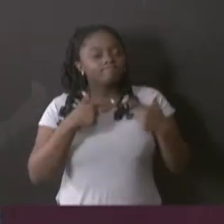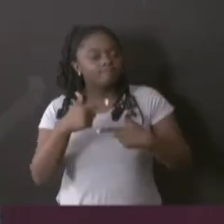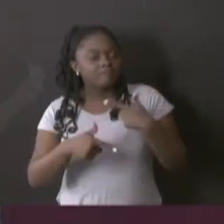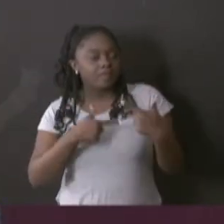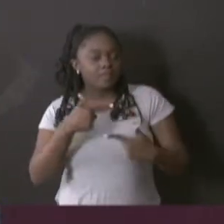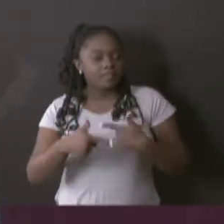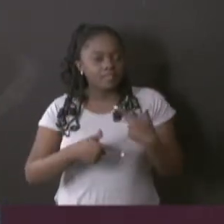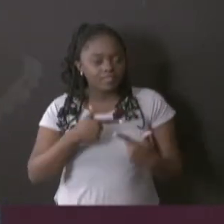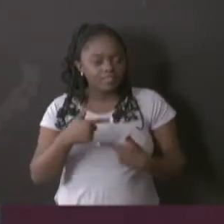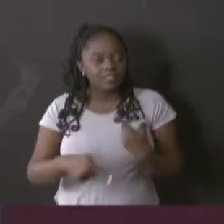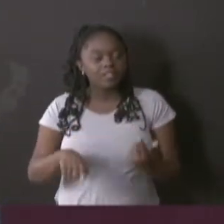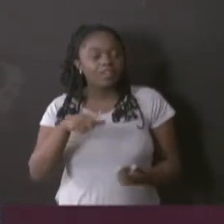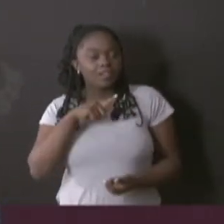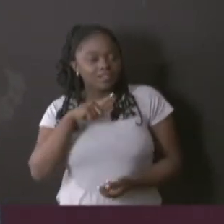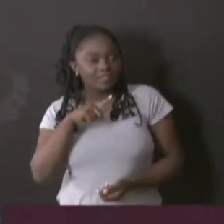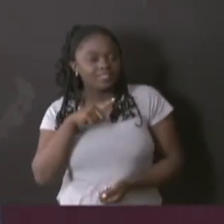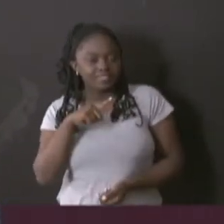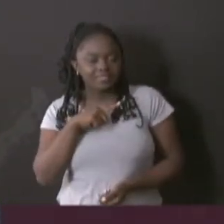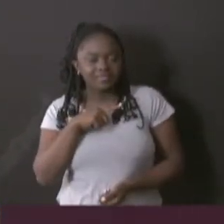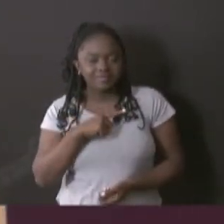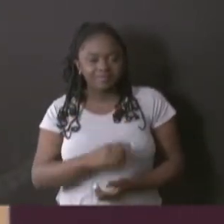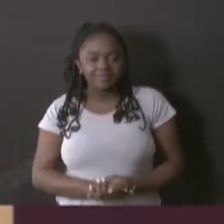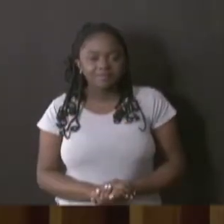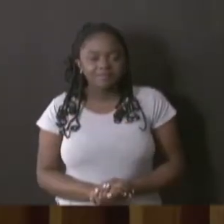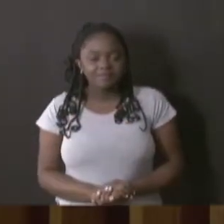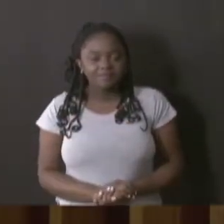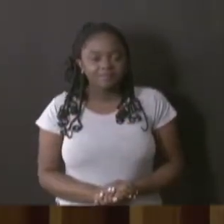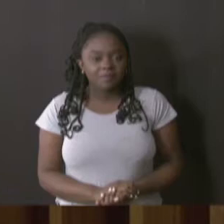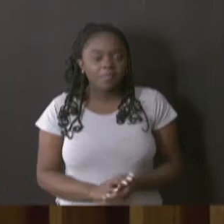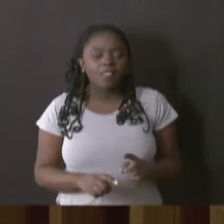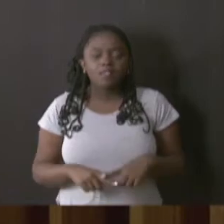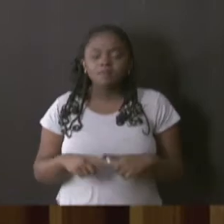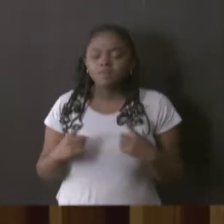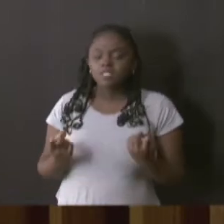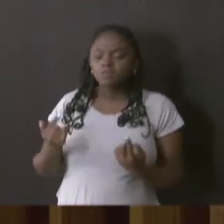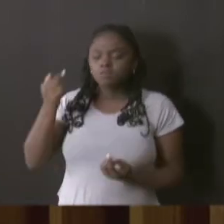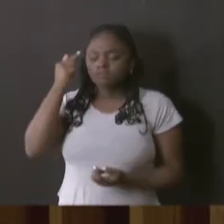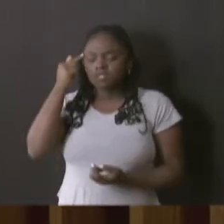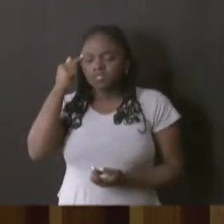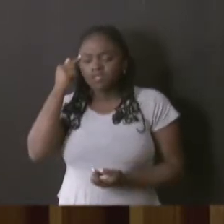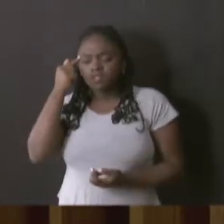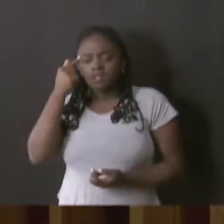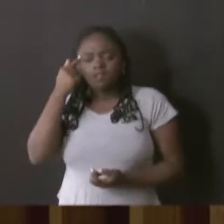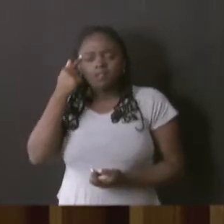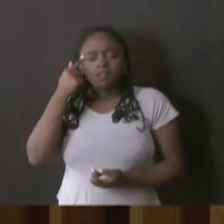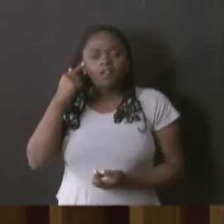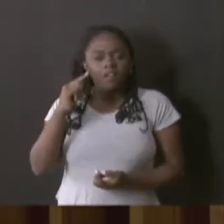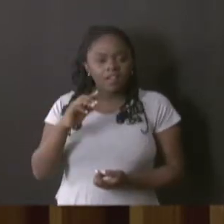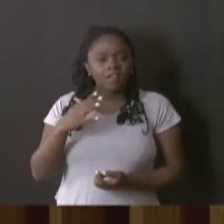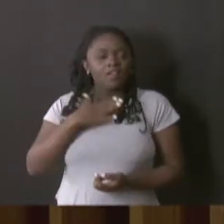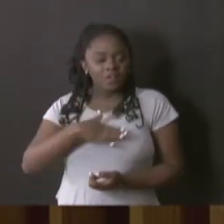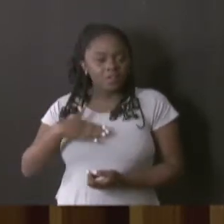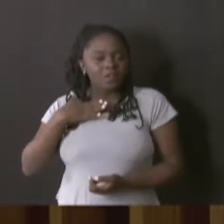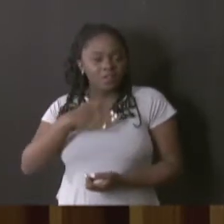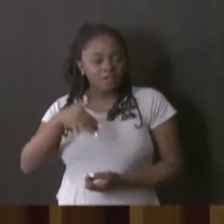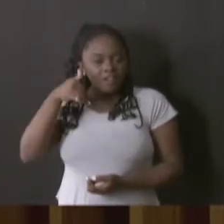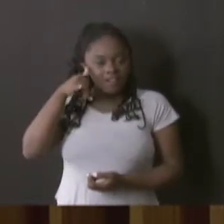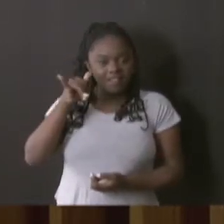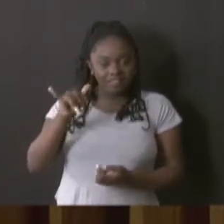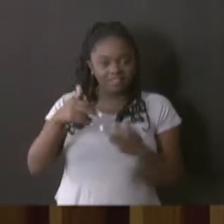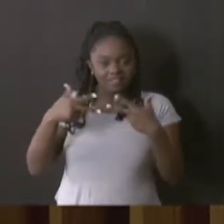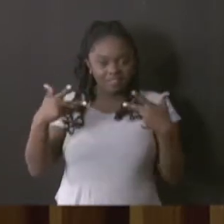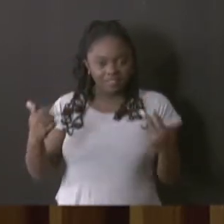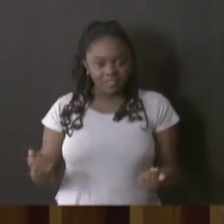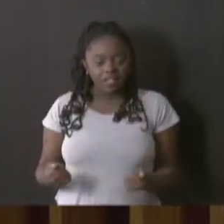com o que a gente está tendo no momento. Uhum. Mas eu fico pensando, eu gosto de inventar as coisas, mas gente, para cursos